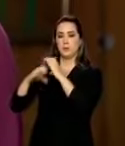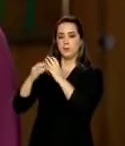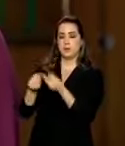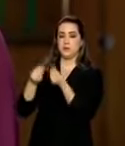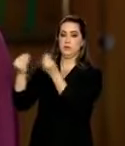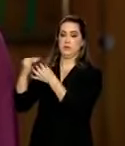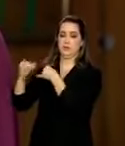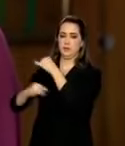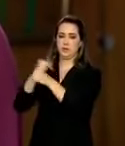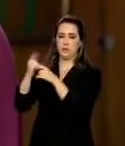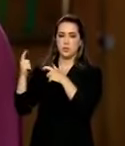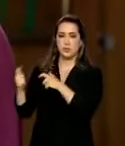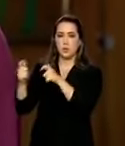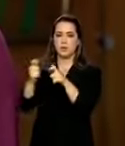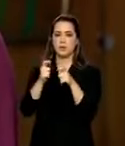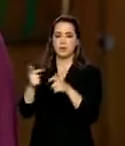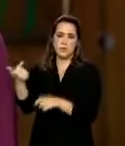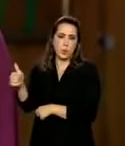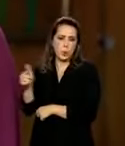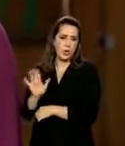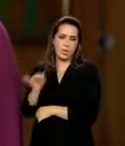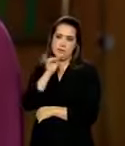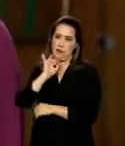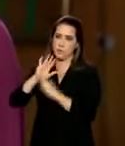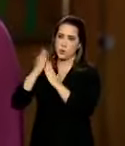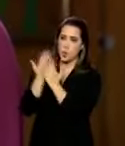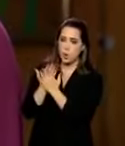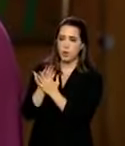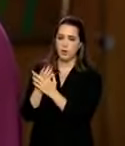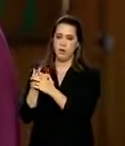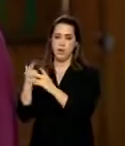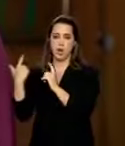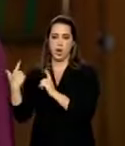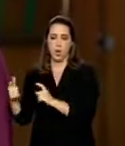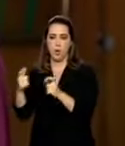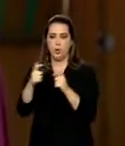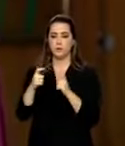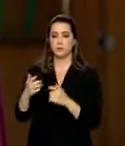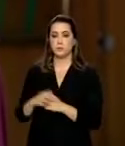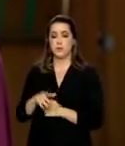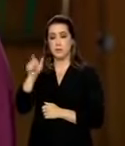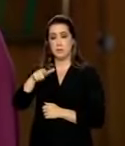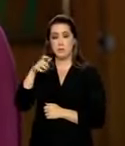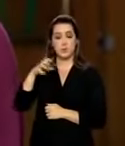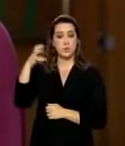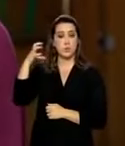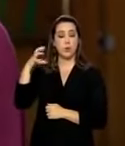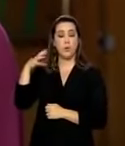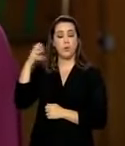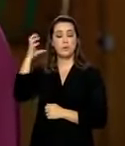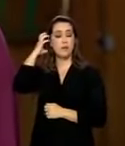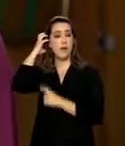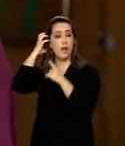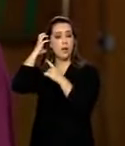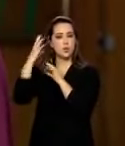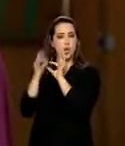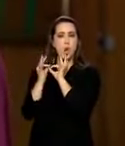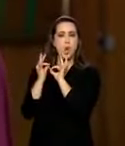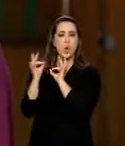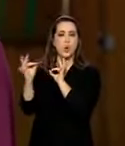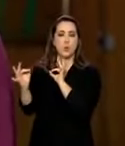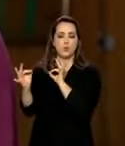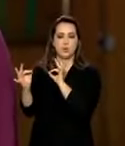ainda não tem, né? Levado para as praças, para as escolas. As pessoas que nos escutam dos lugares mais distantes, que ainda não têm internet em casa, podem ficar